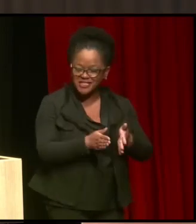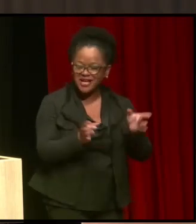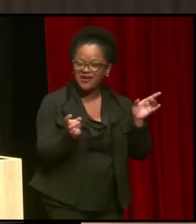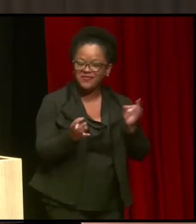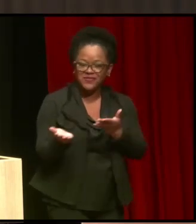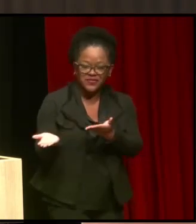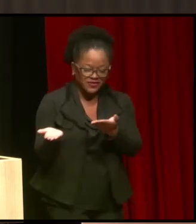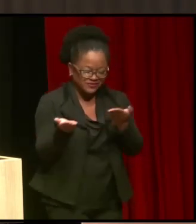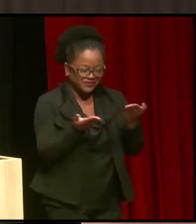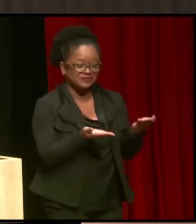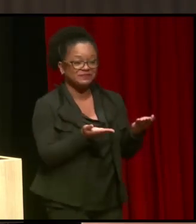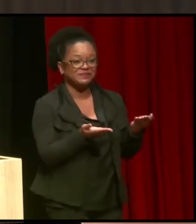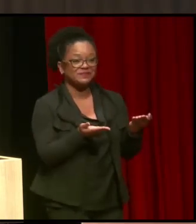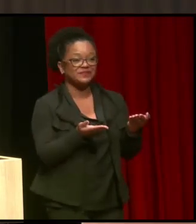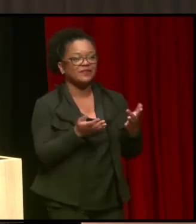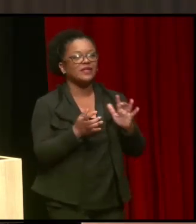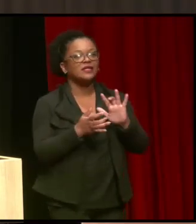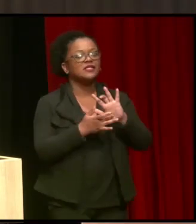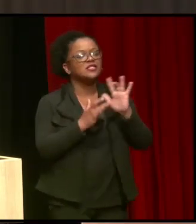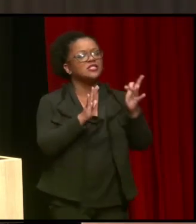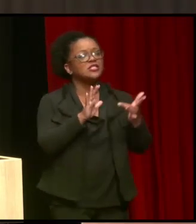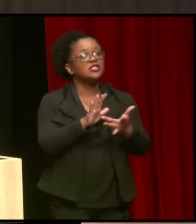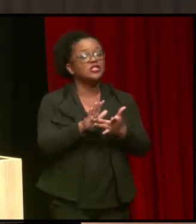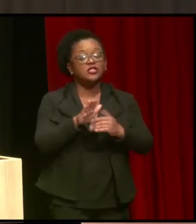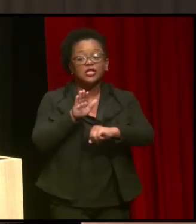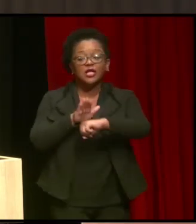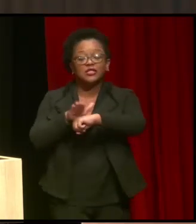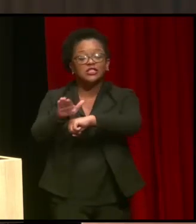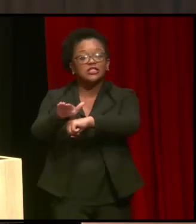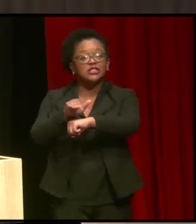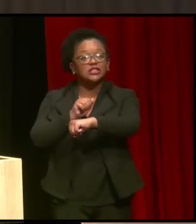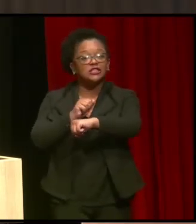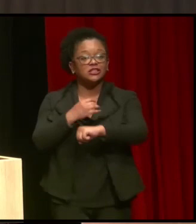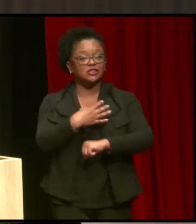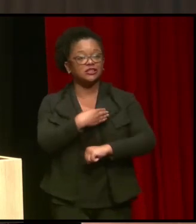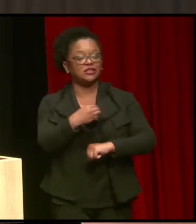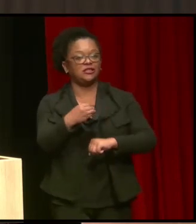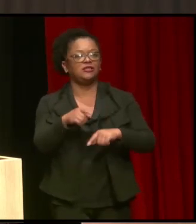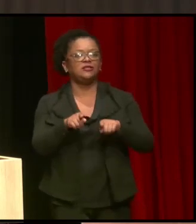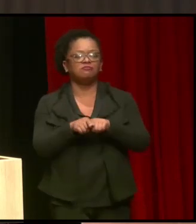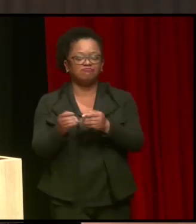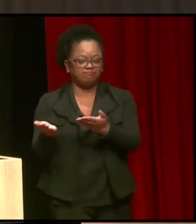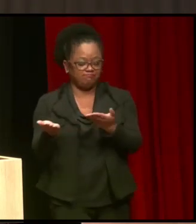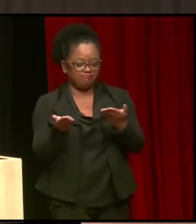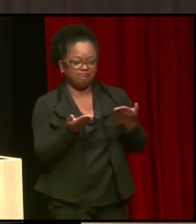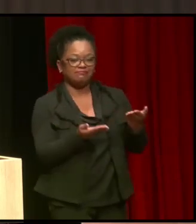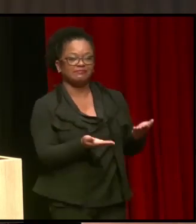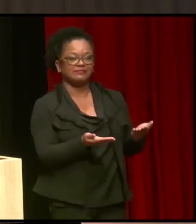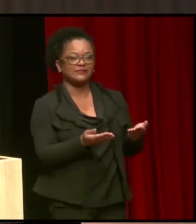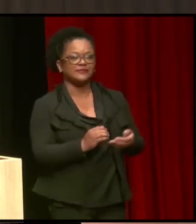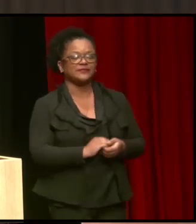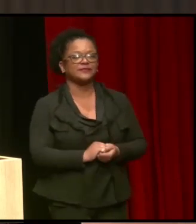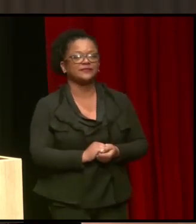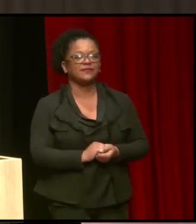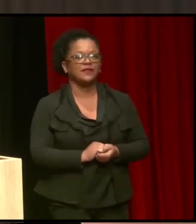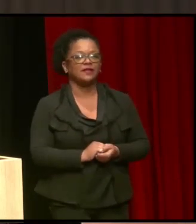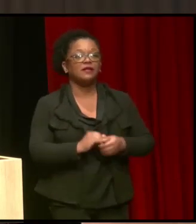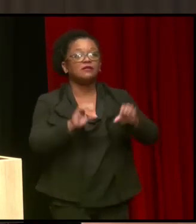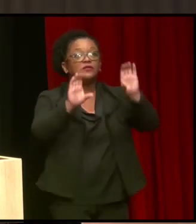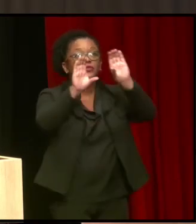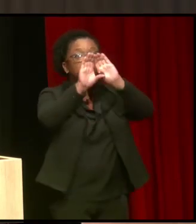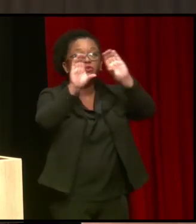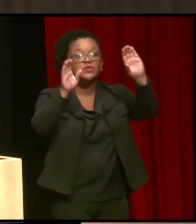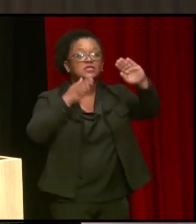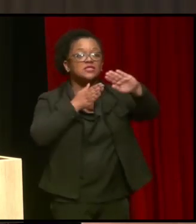mundo. Aqui Jesus manda eles virem e diz: vocês que são abençoados pelo meu Pai, para entrar no